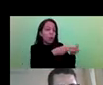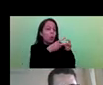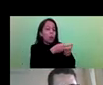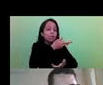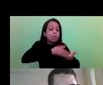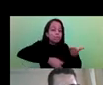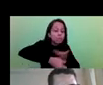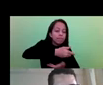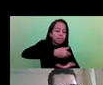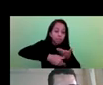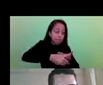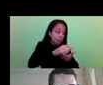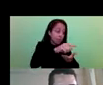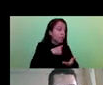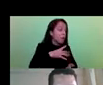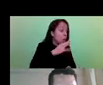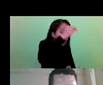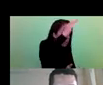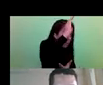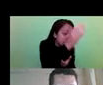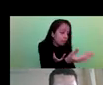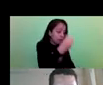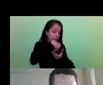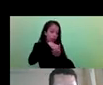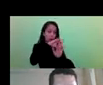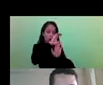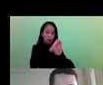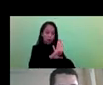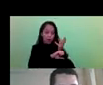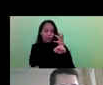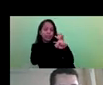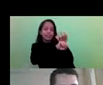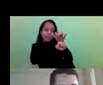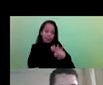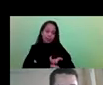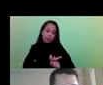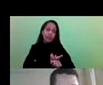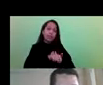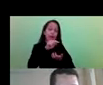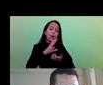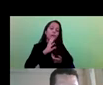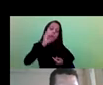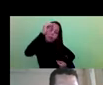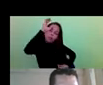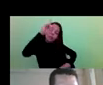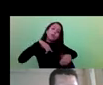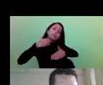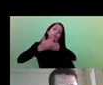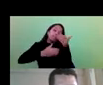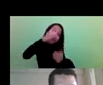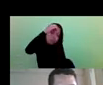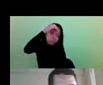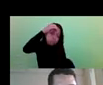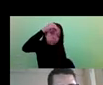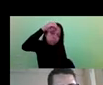matriz curricular, nas disciplinas, esse conhecimento ele é construído. E